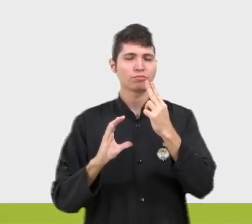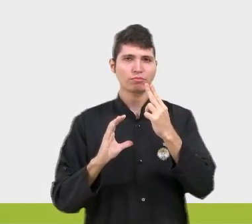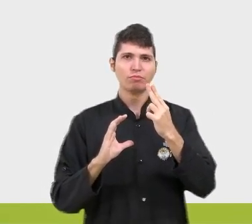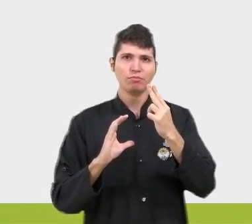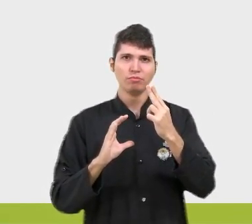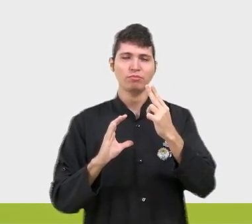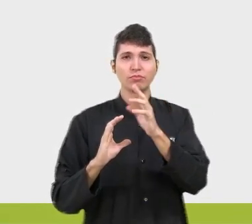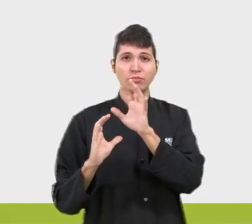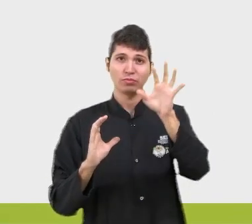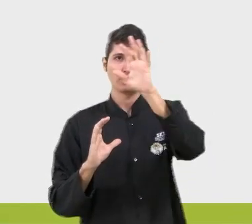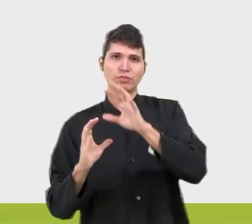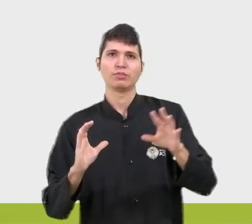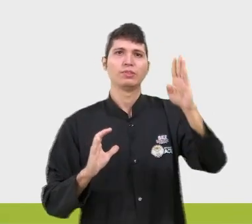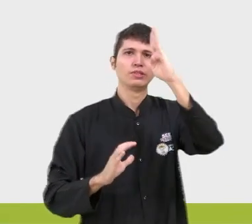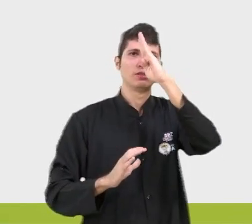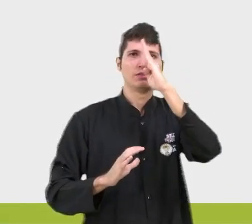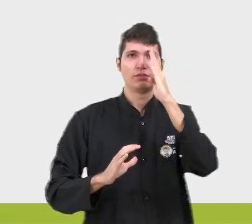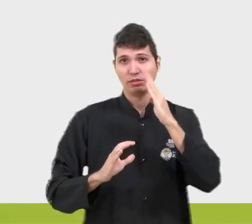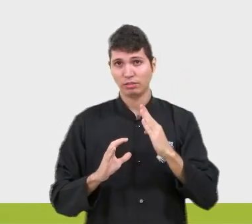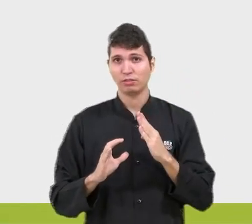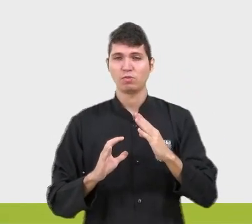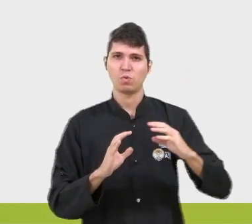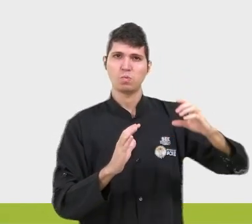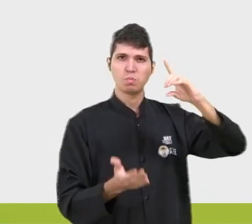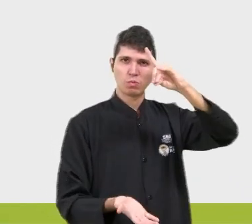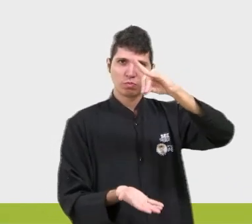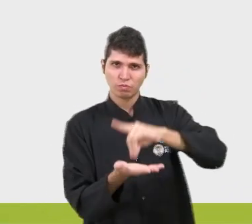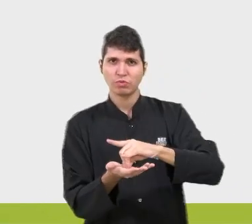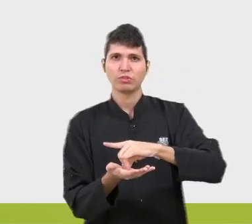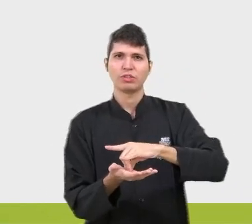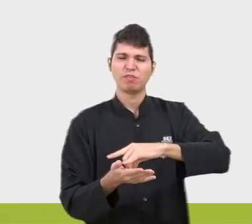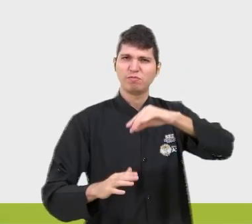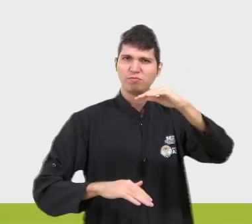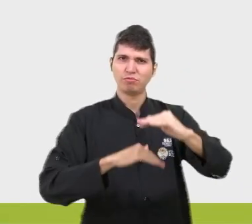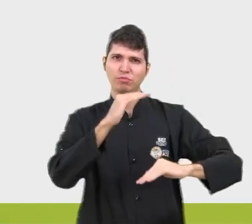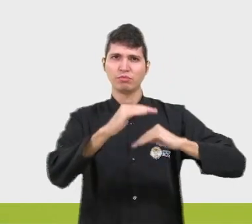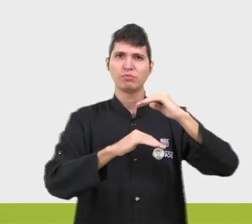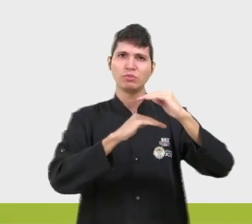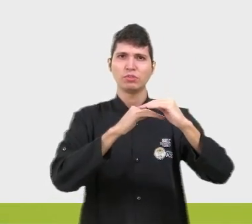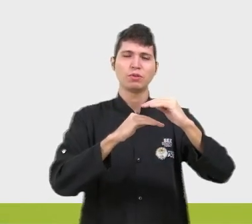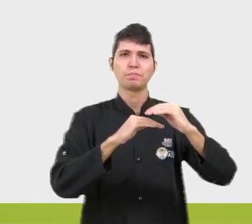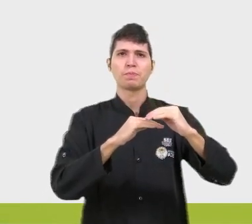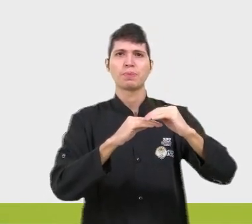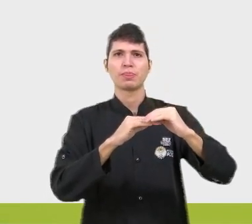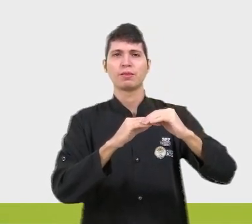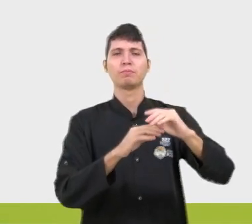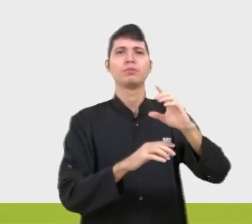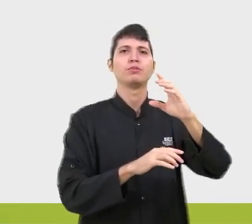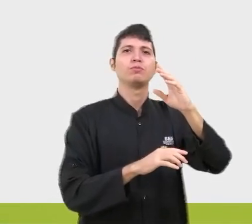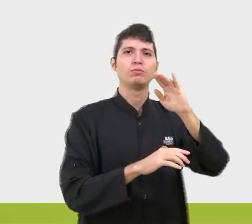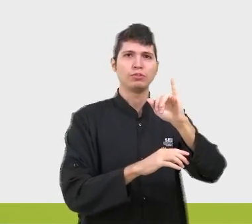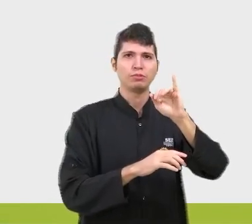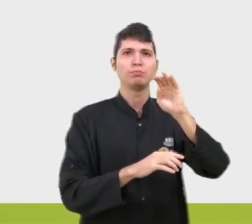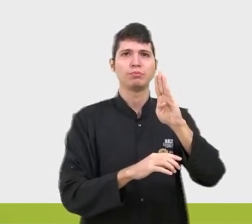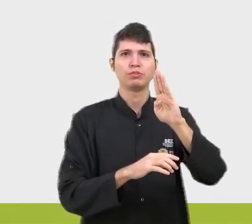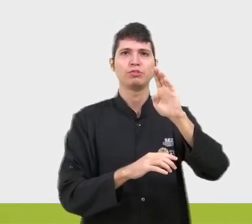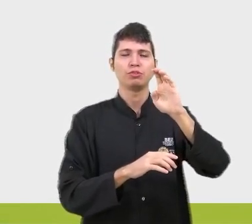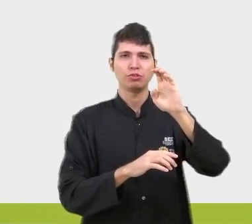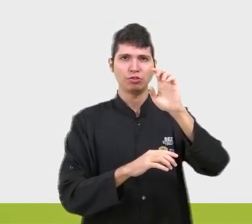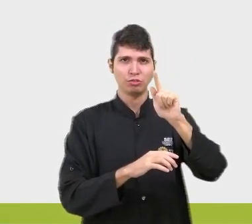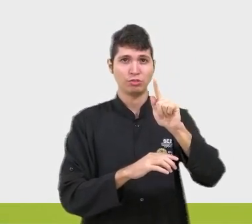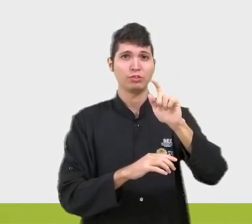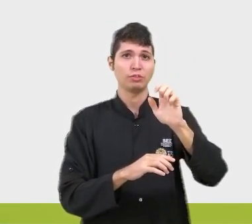essa regionalização do Brasil, que é colocada como a oficial, ela foi desenvolvida pelo IBGE, que é o Instituto Brasileiro